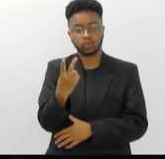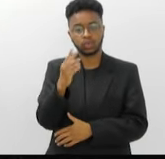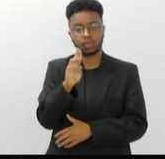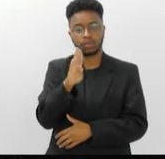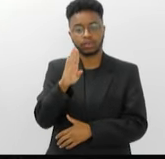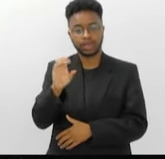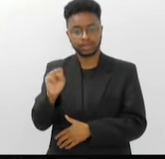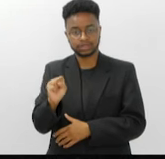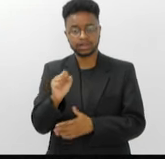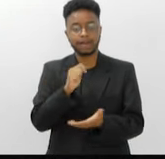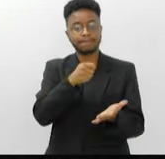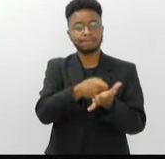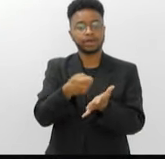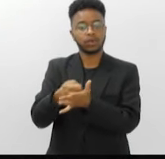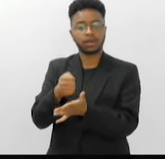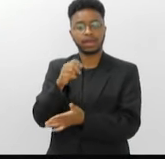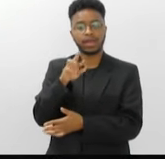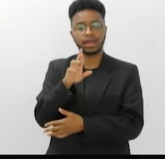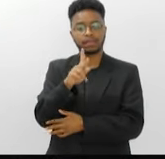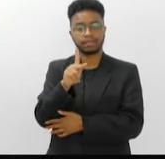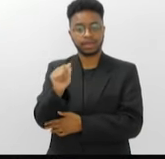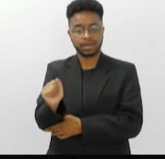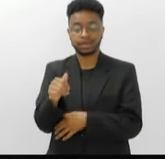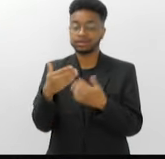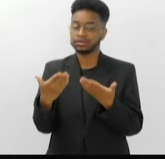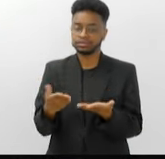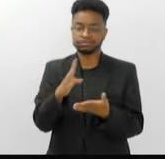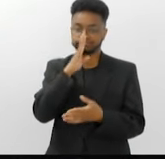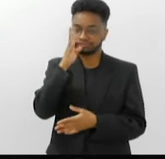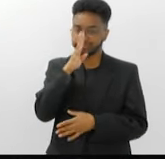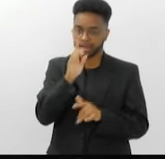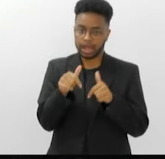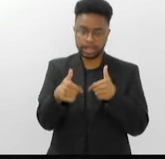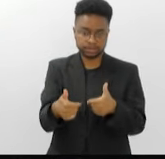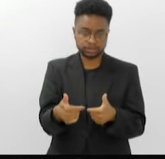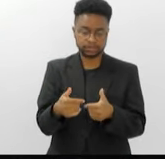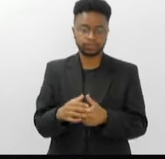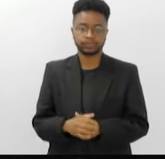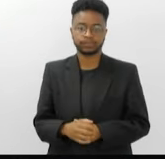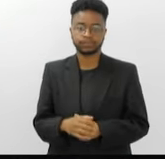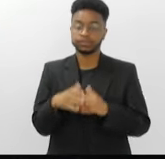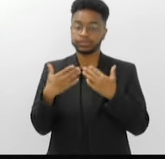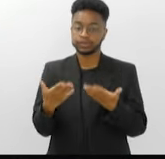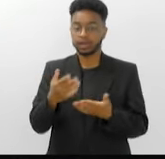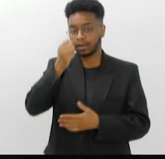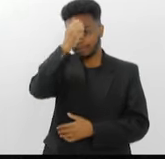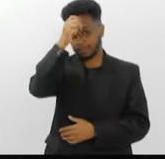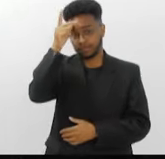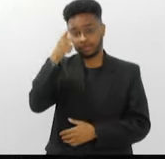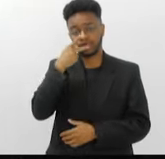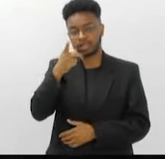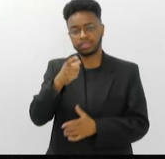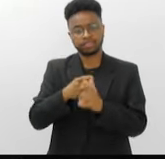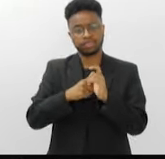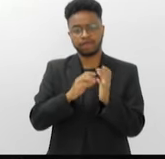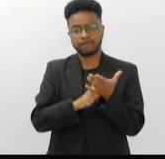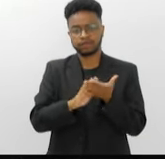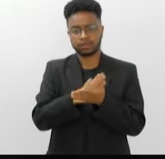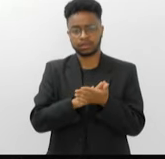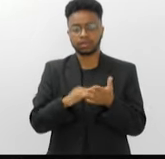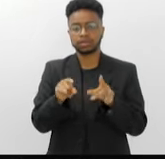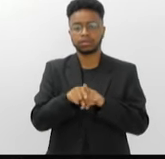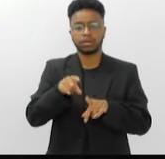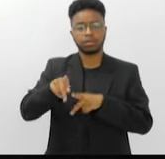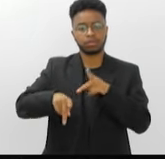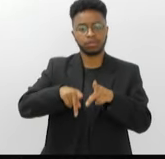pagos RPAs. Então, é um desmando total. E a prefeitura diz que não deve, o pouco